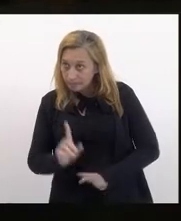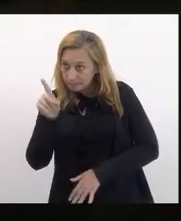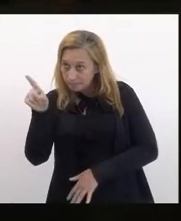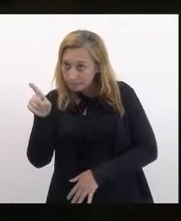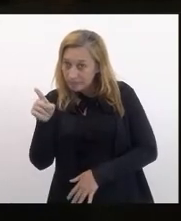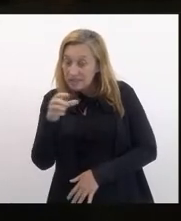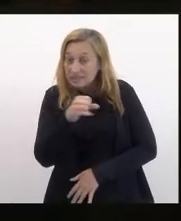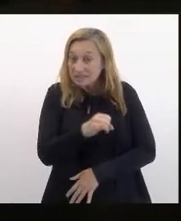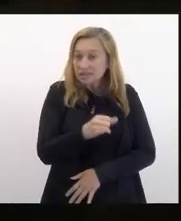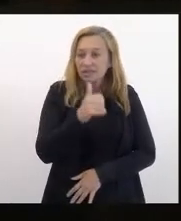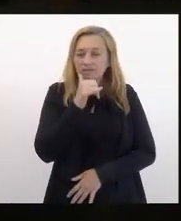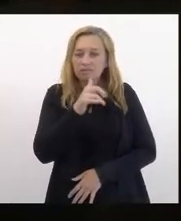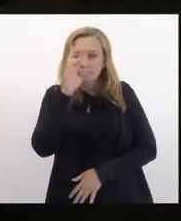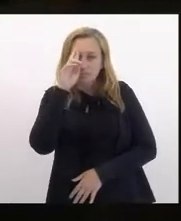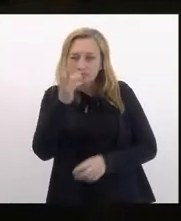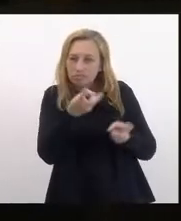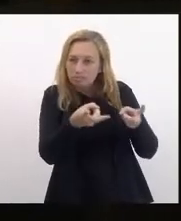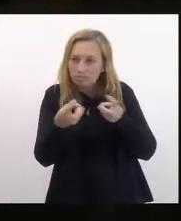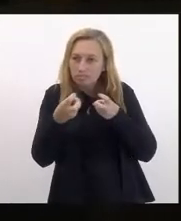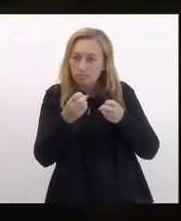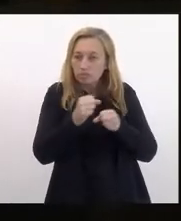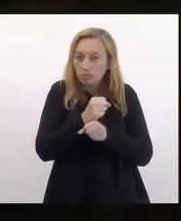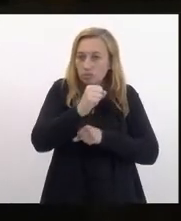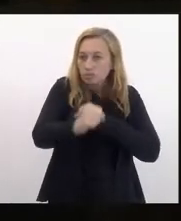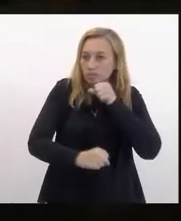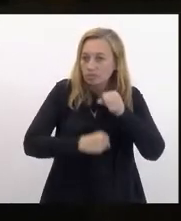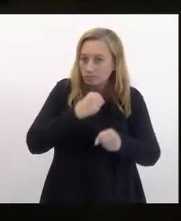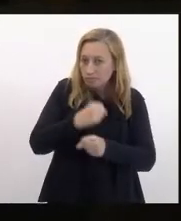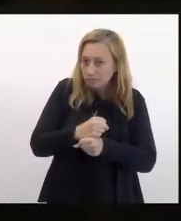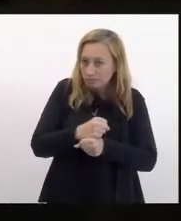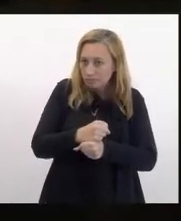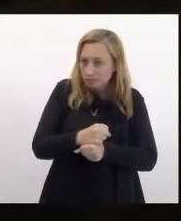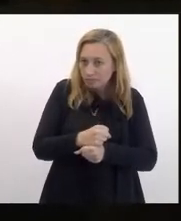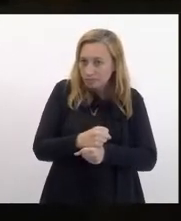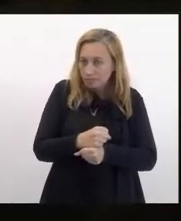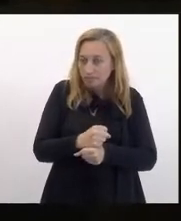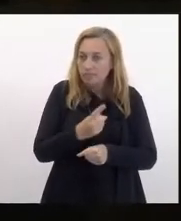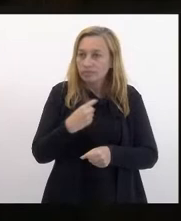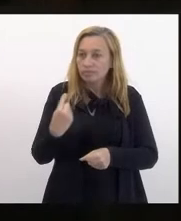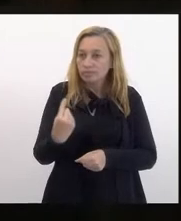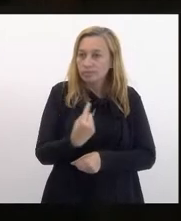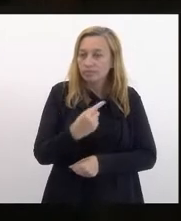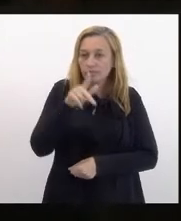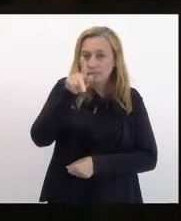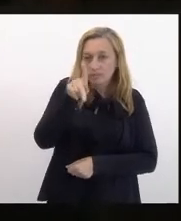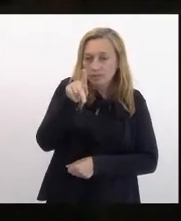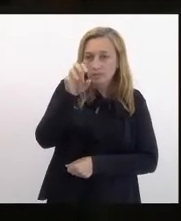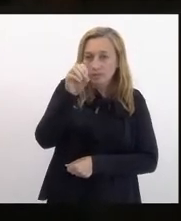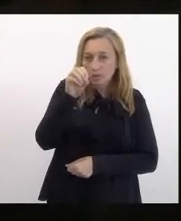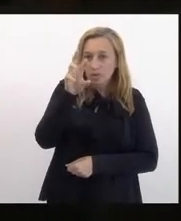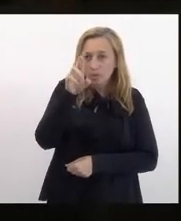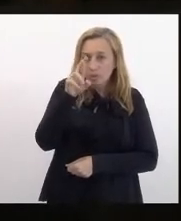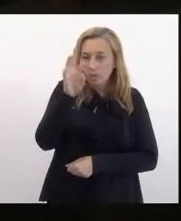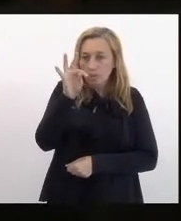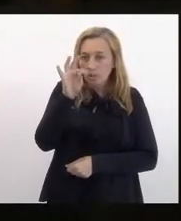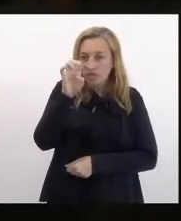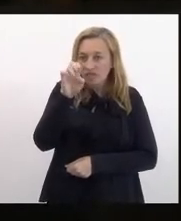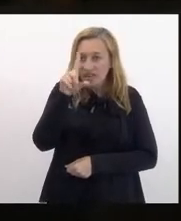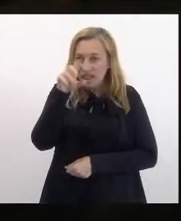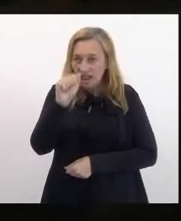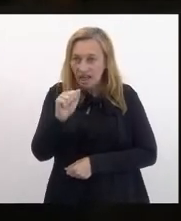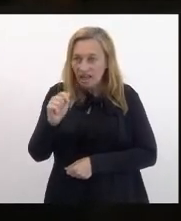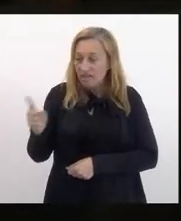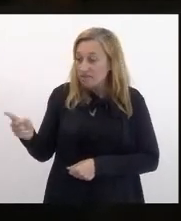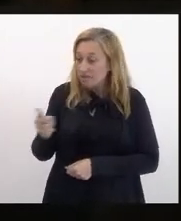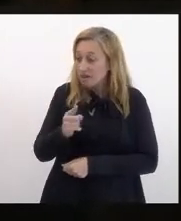Se a senhora verificar no ano que vem, a nossa querida Portela virá com